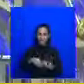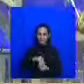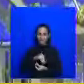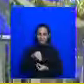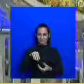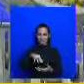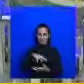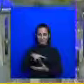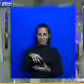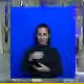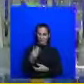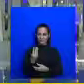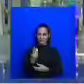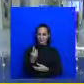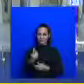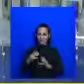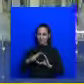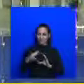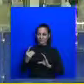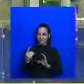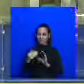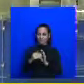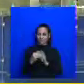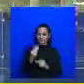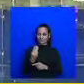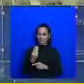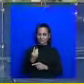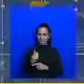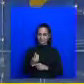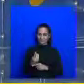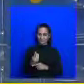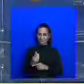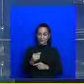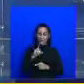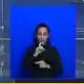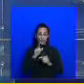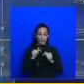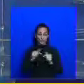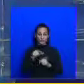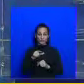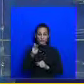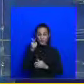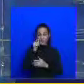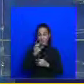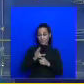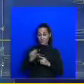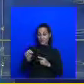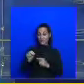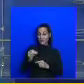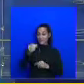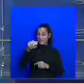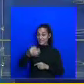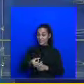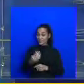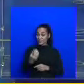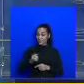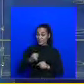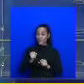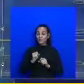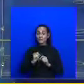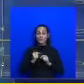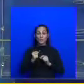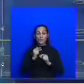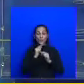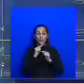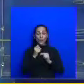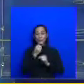Globo carregado embaralhando 31 bolas numeradas de 01 a 31. No dia de sorte você ganha a partir de 4 acertos. Boa